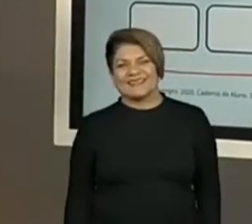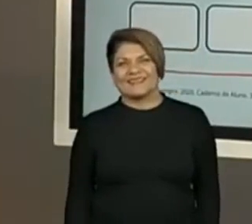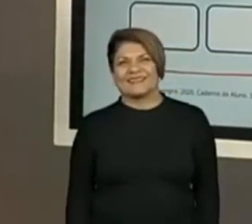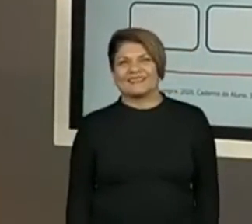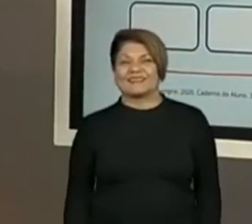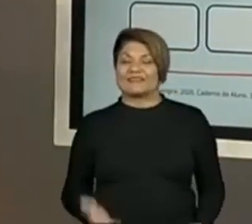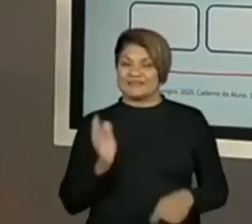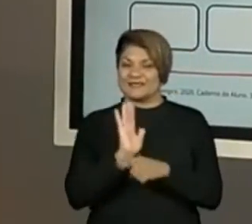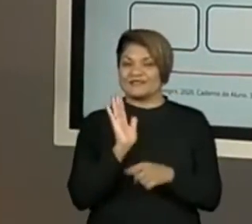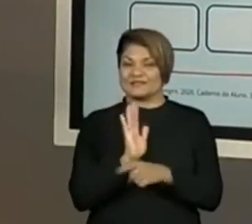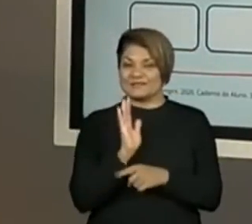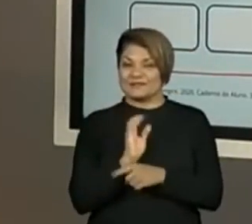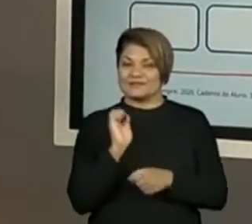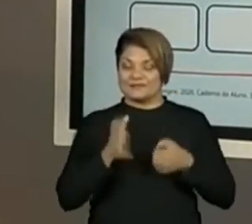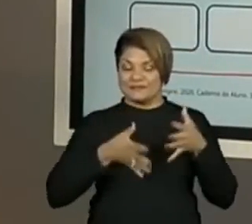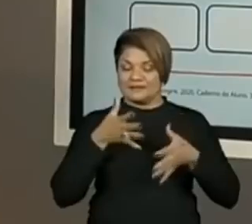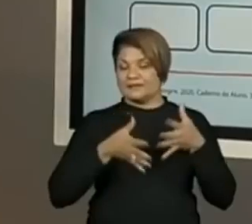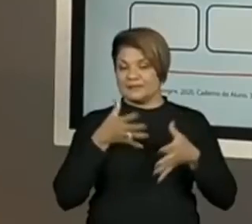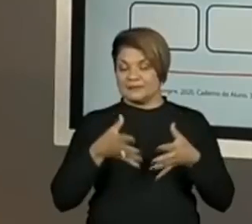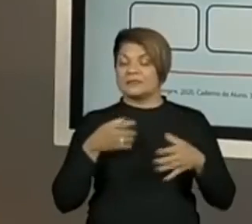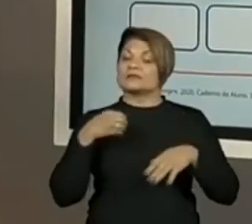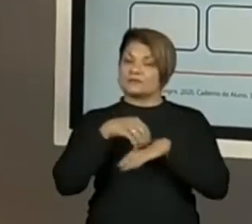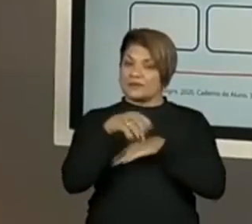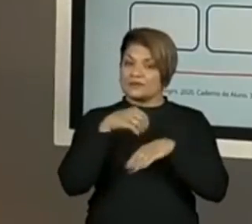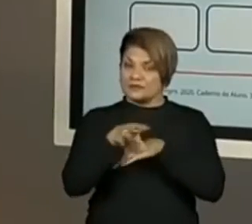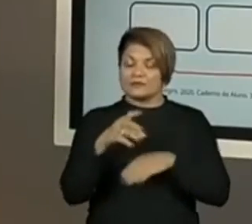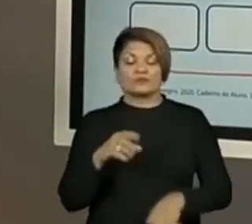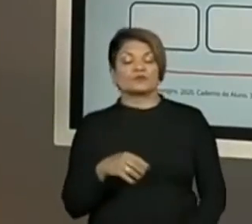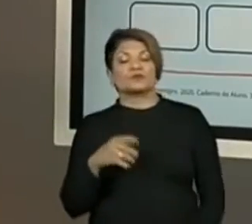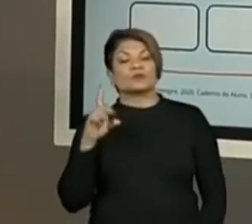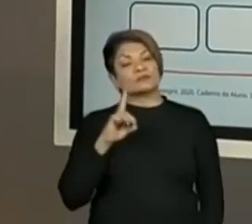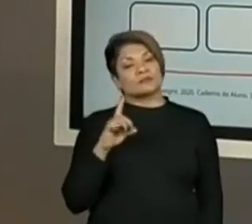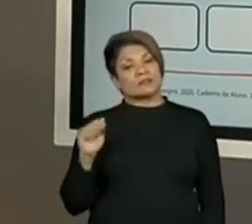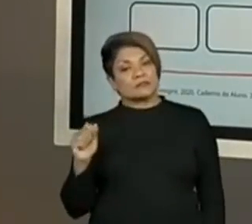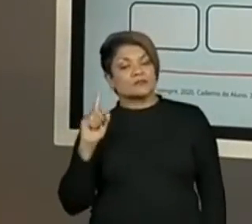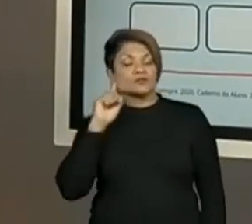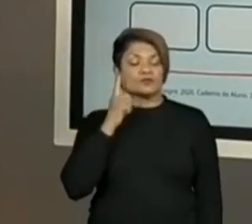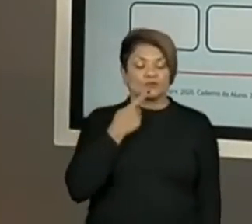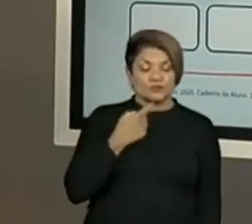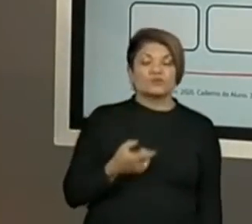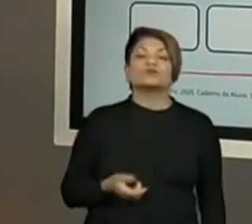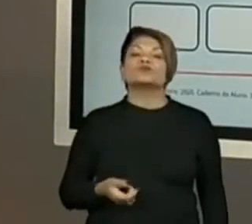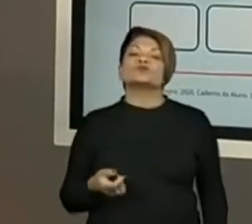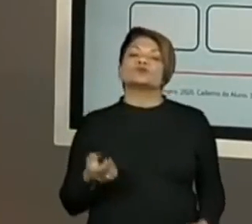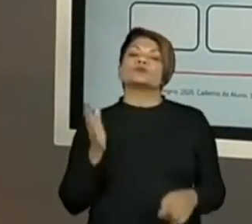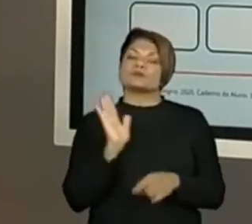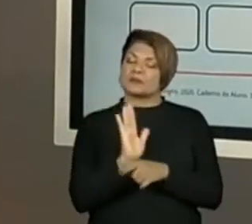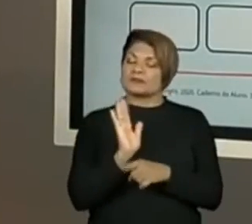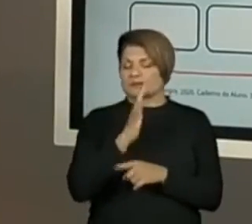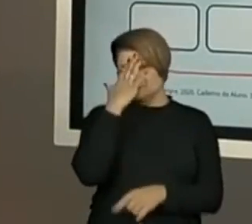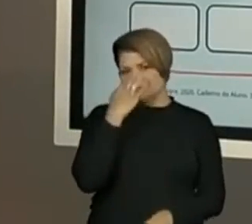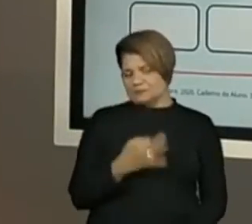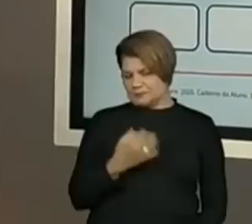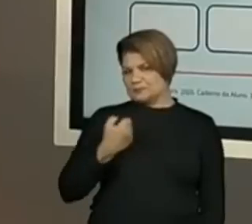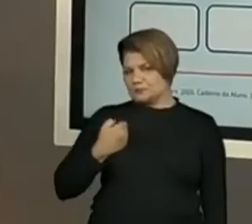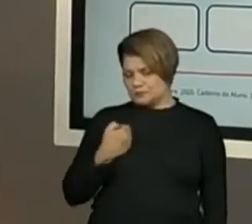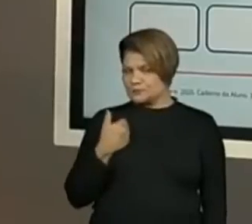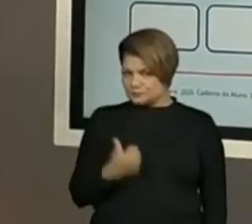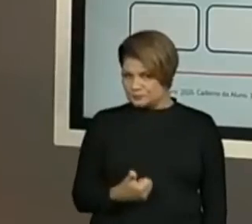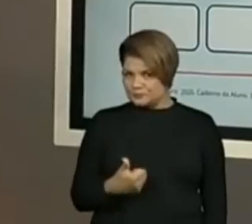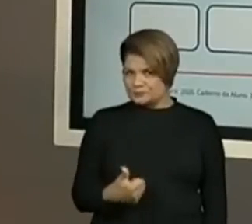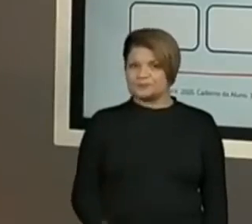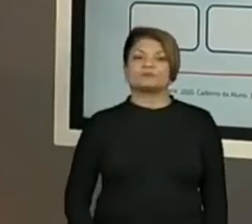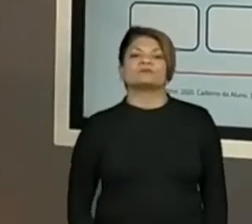Ela está me ajudando lá e ela vai ajudar os alunos deficientes auditivos, surdos, a entenderem os números que a gente está lendo aqui, tá